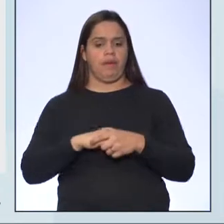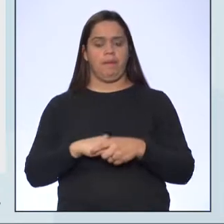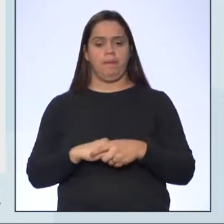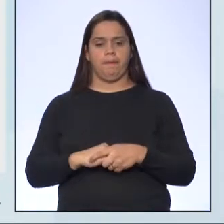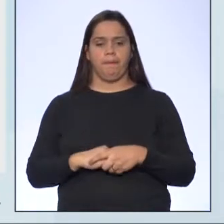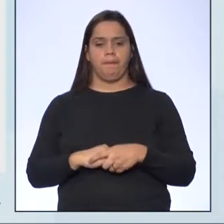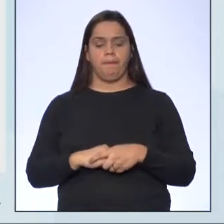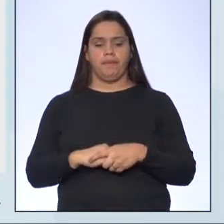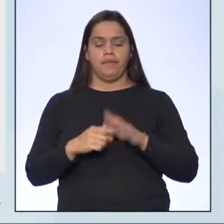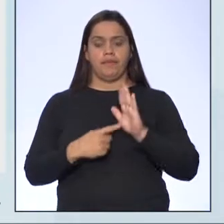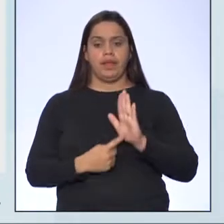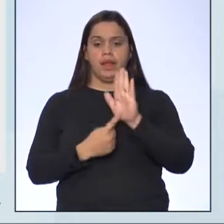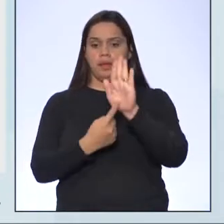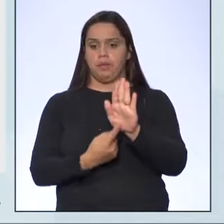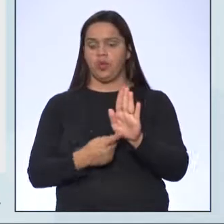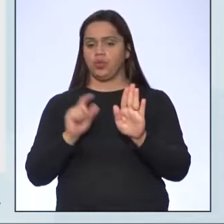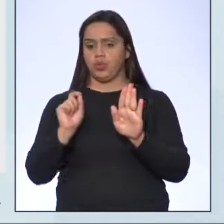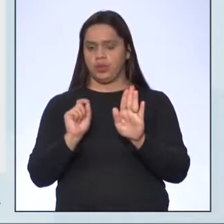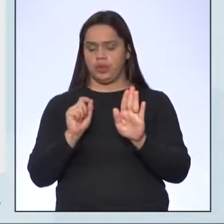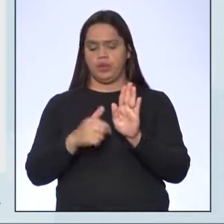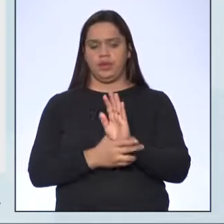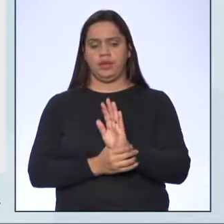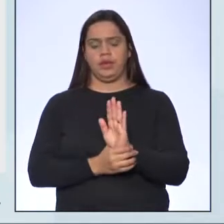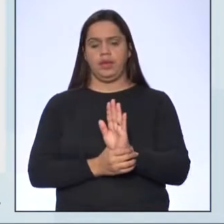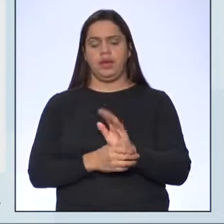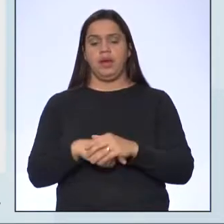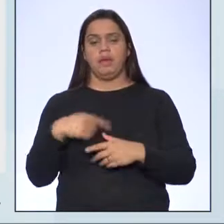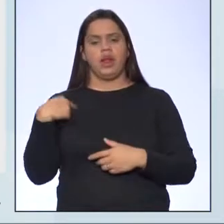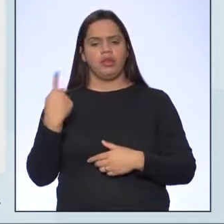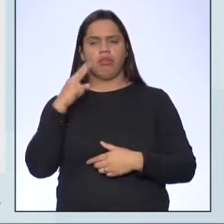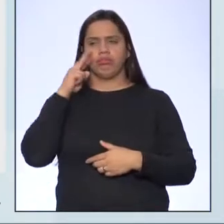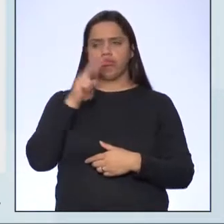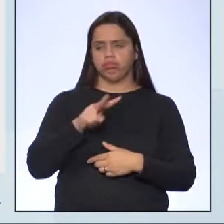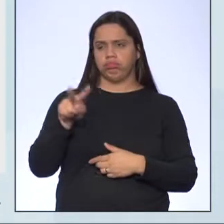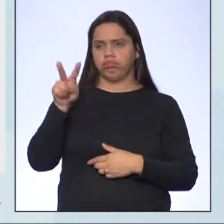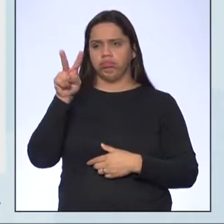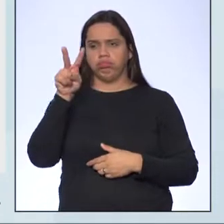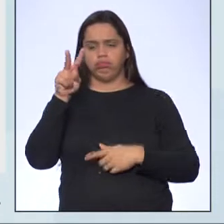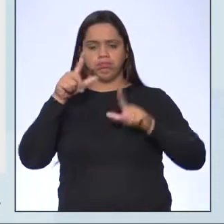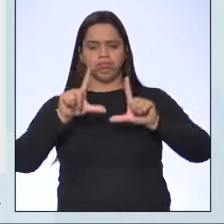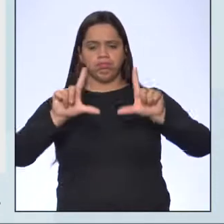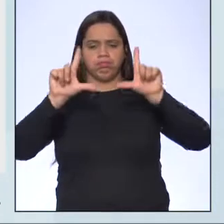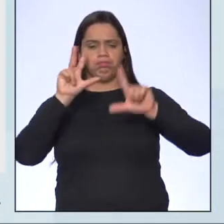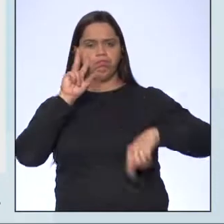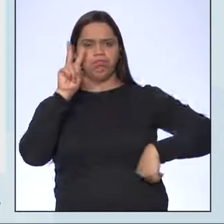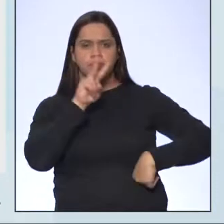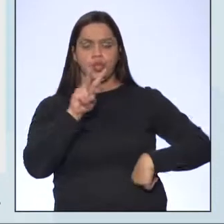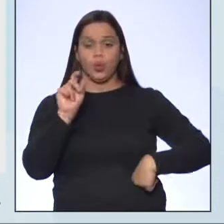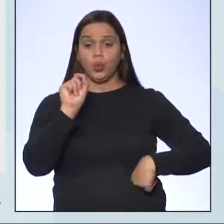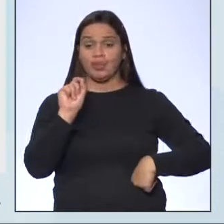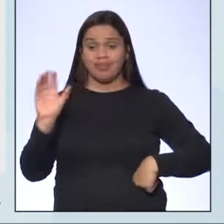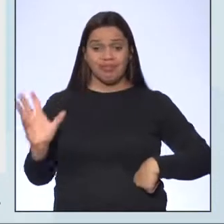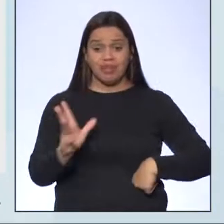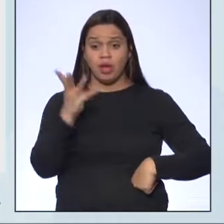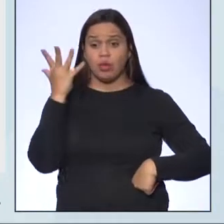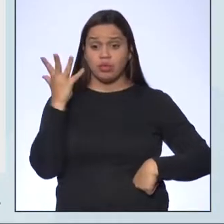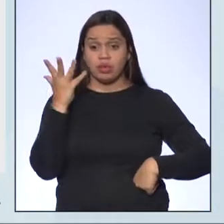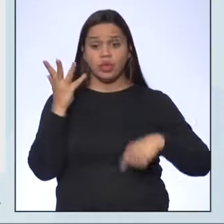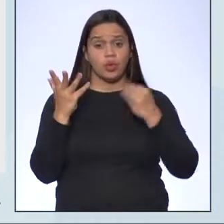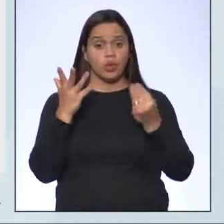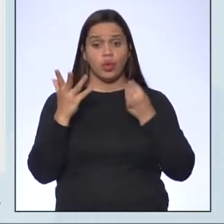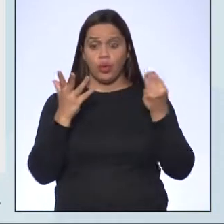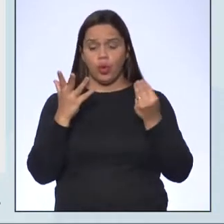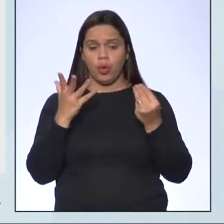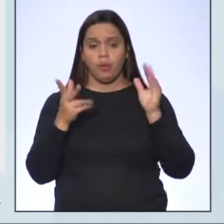ela traz uma possibilidade da gente interpretar um determinado fenômeno a partir dos